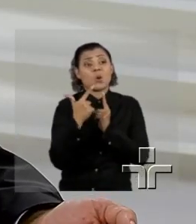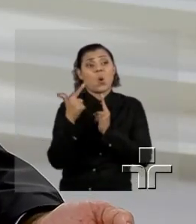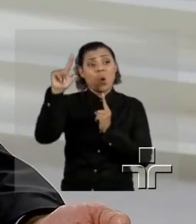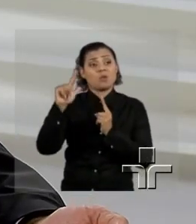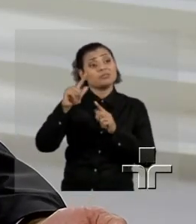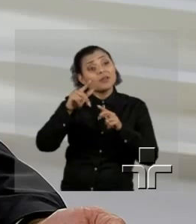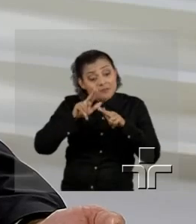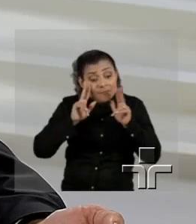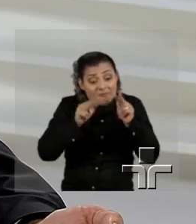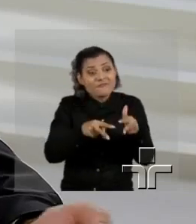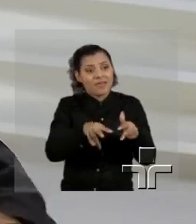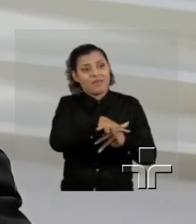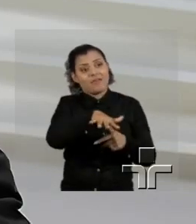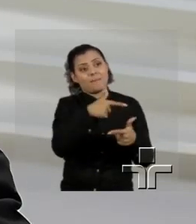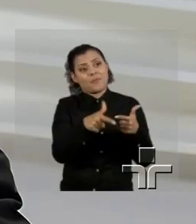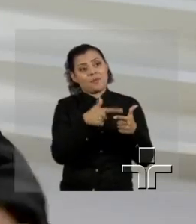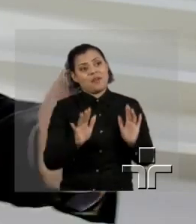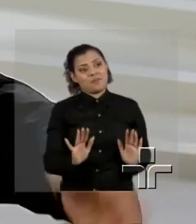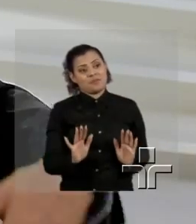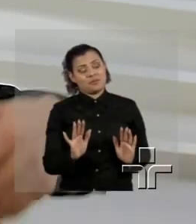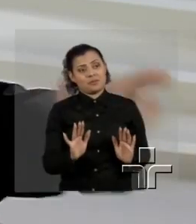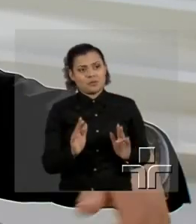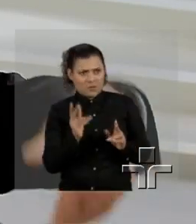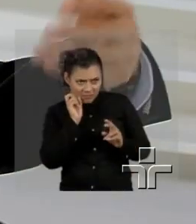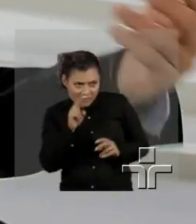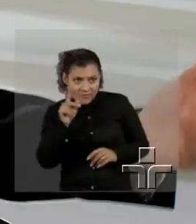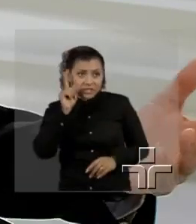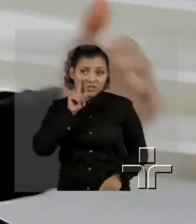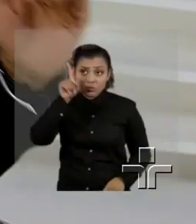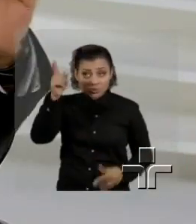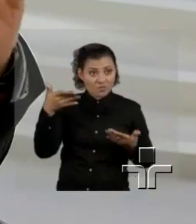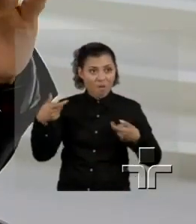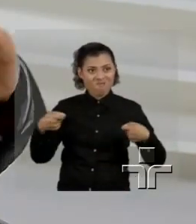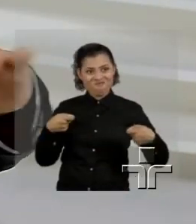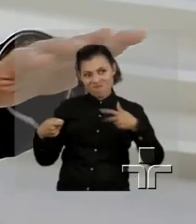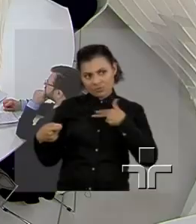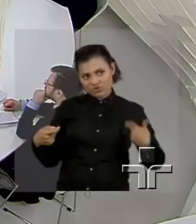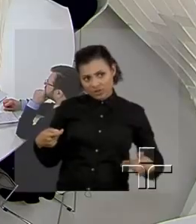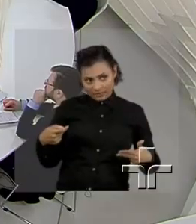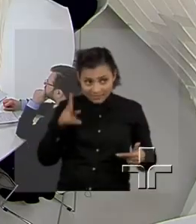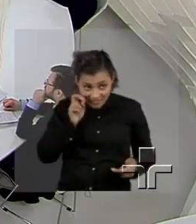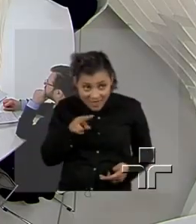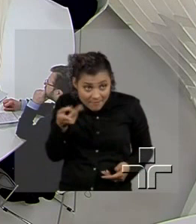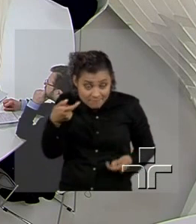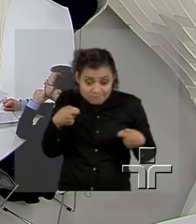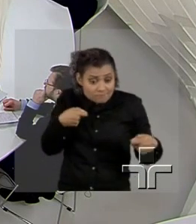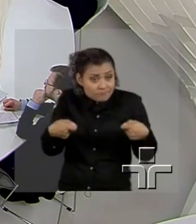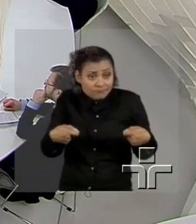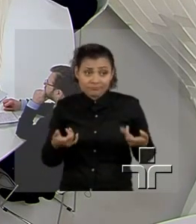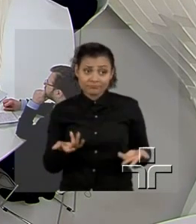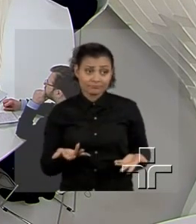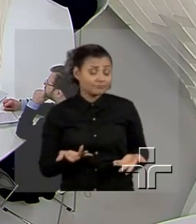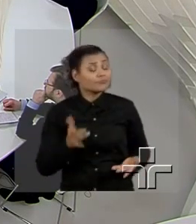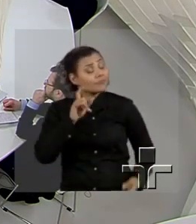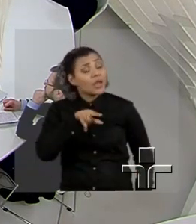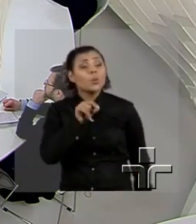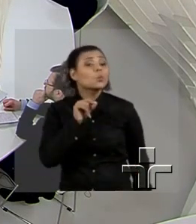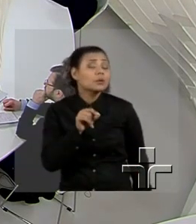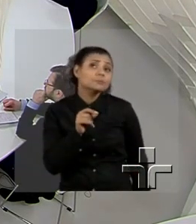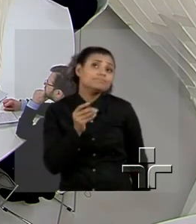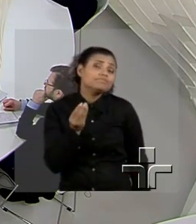se o senhor acha que o Brasil, de fato, tem a ganhar alguma coisa com esse alinhamento